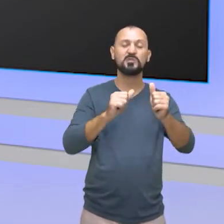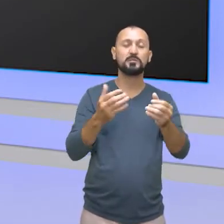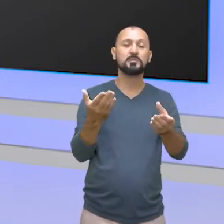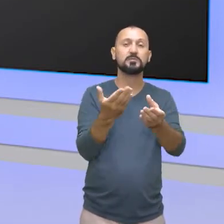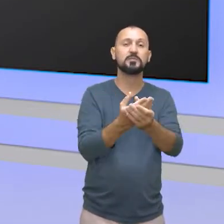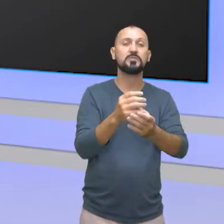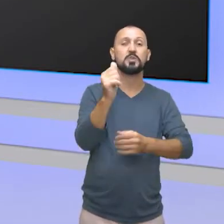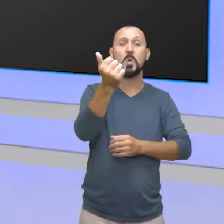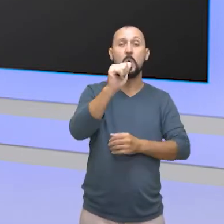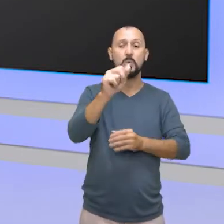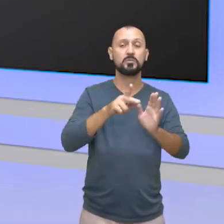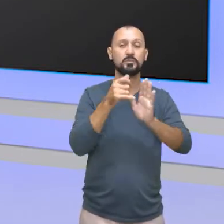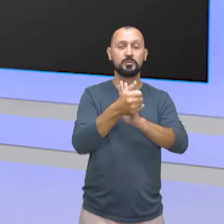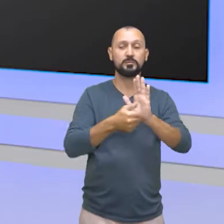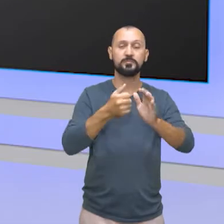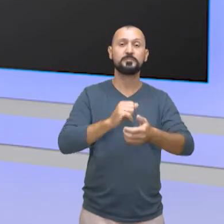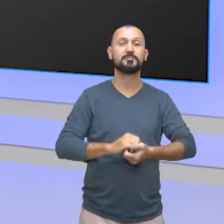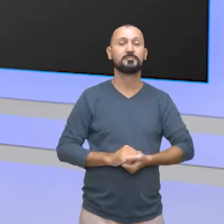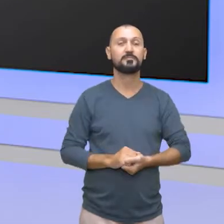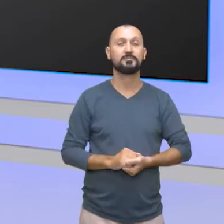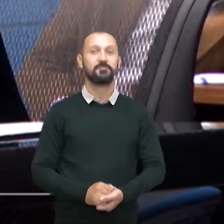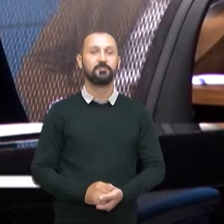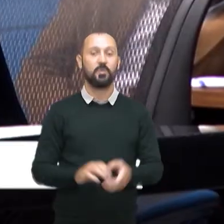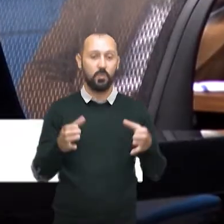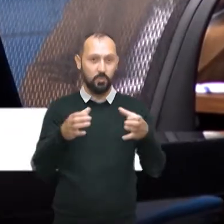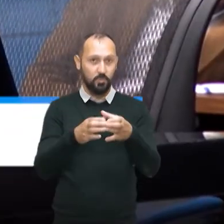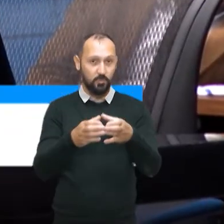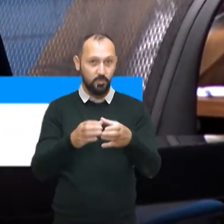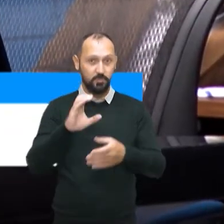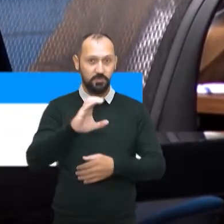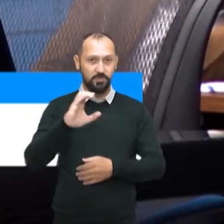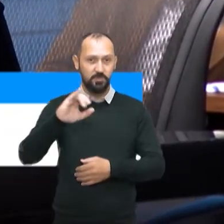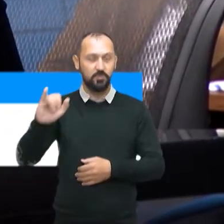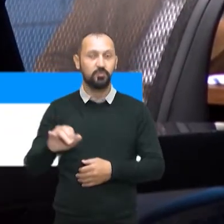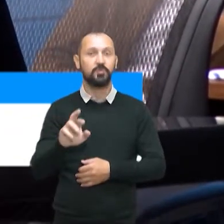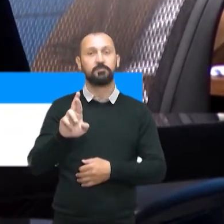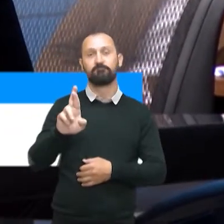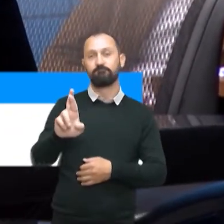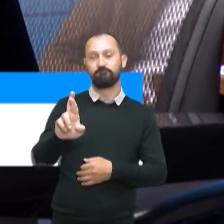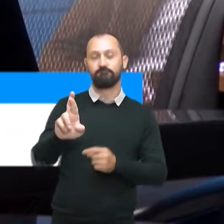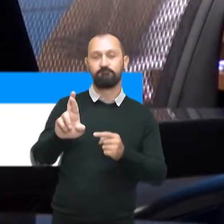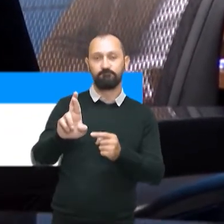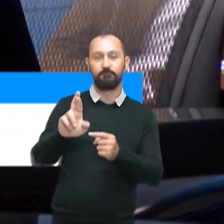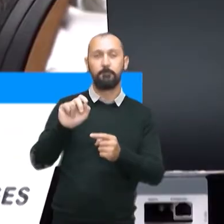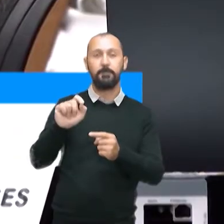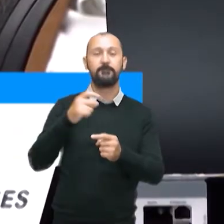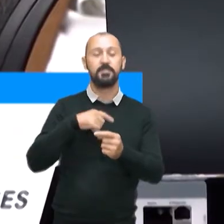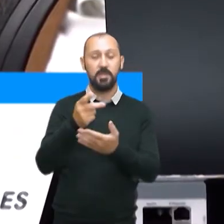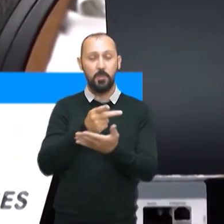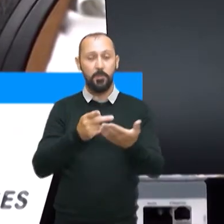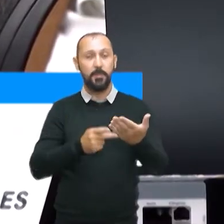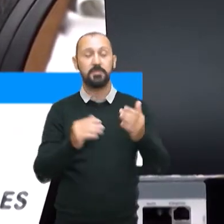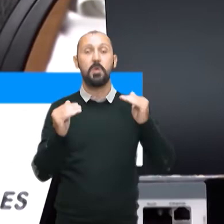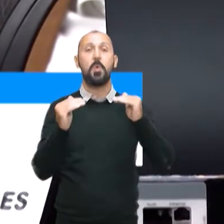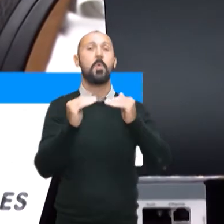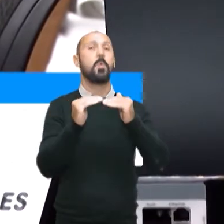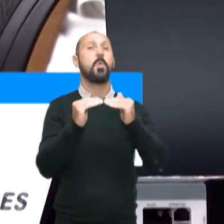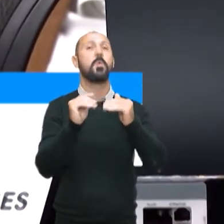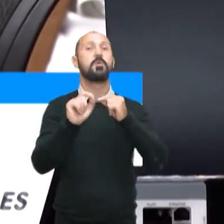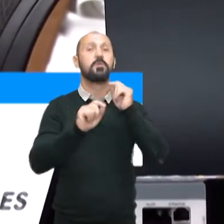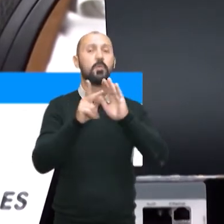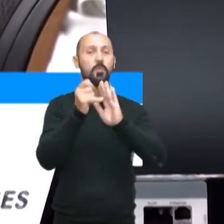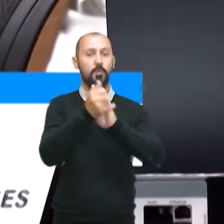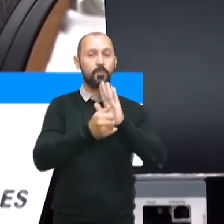a juridicidade de 11 matérias. Os membros da Comissão de Constituição, Justiça e Redação emitiram parecer